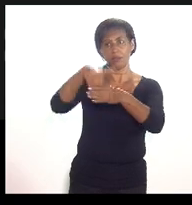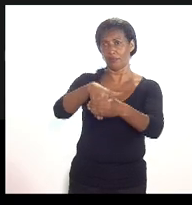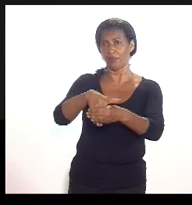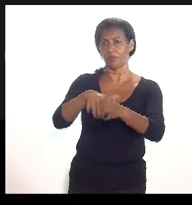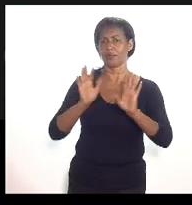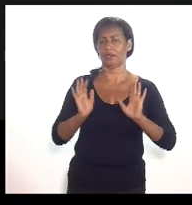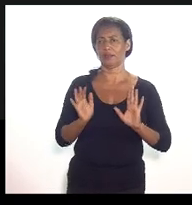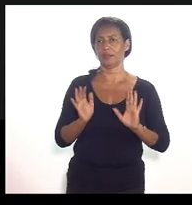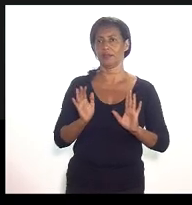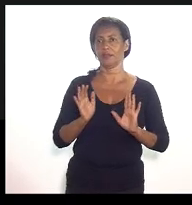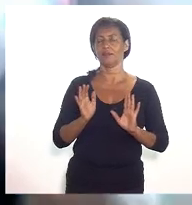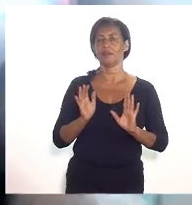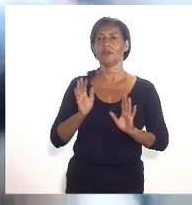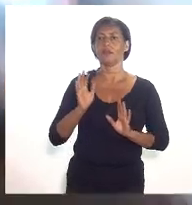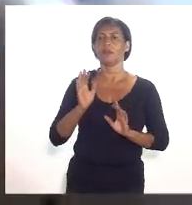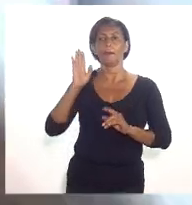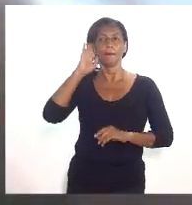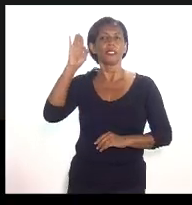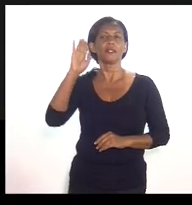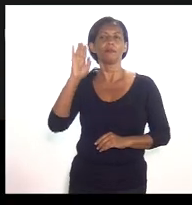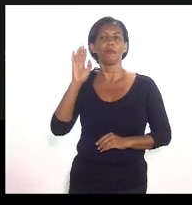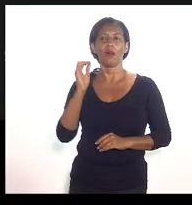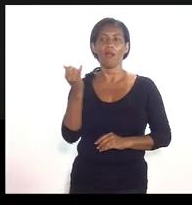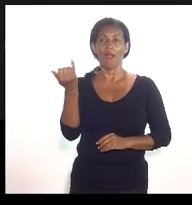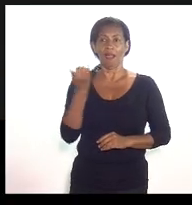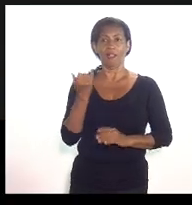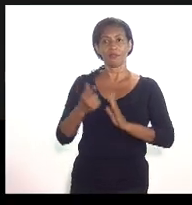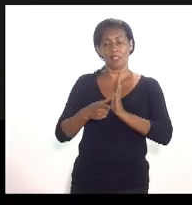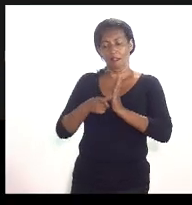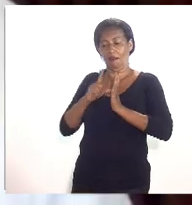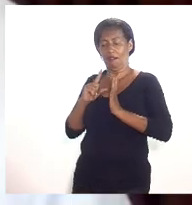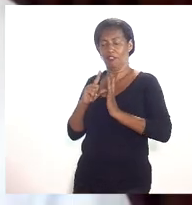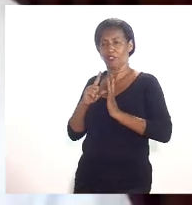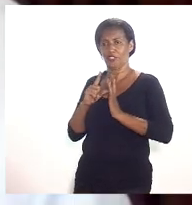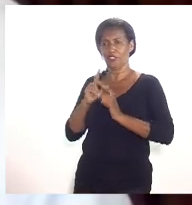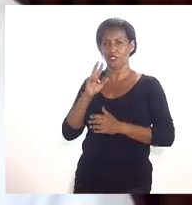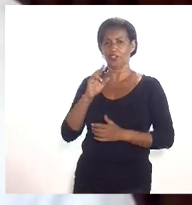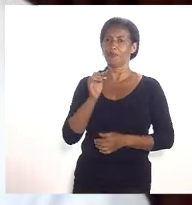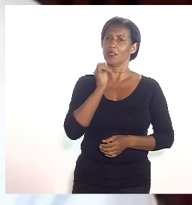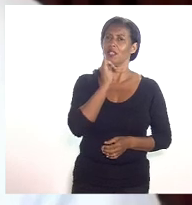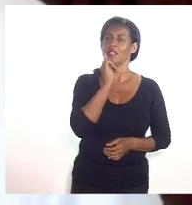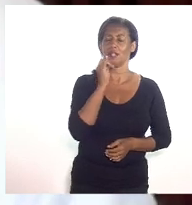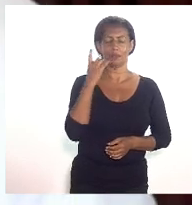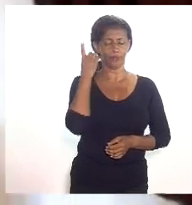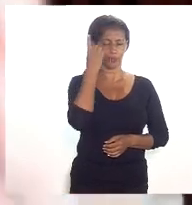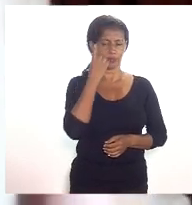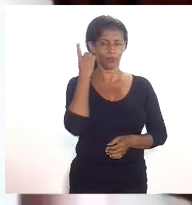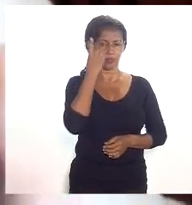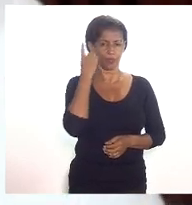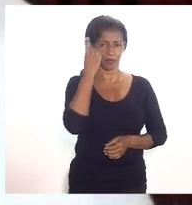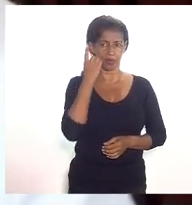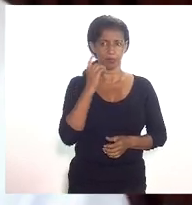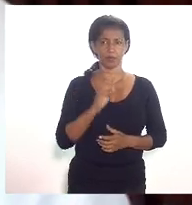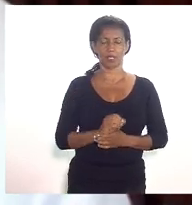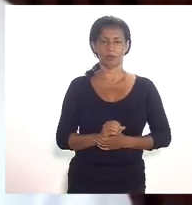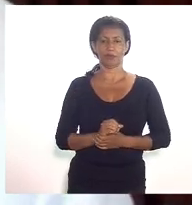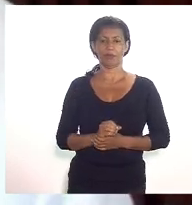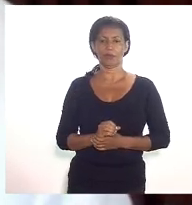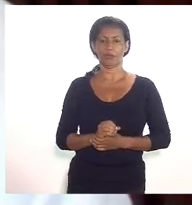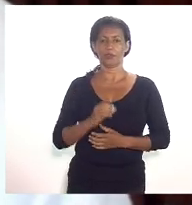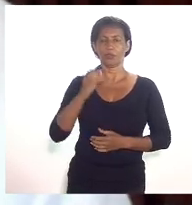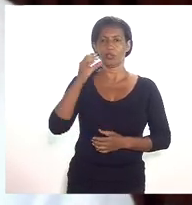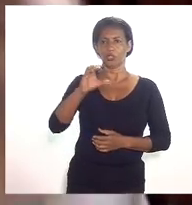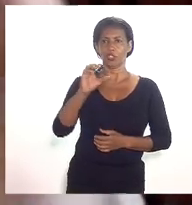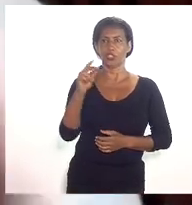não se pronunciar, vem para a pauta. Veio, por exemplo, o deputado Chico Machado, o deputado Molim fez essa gentileza